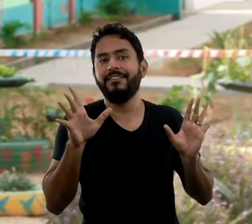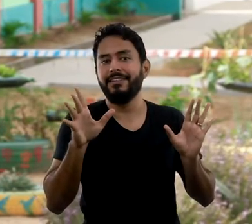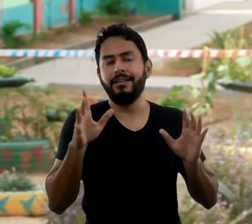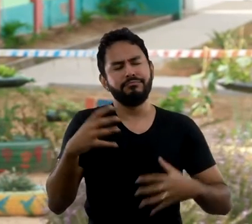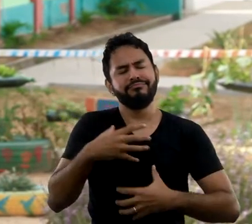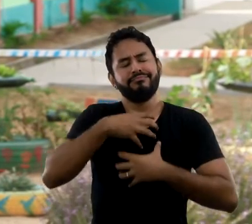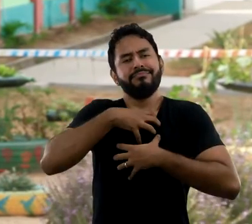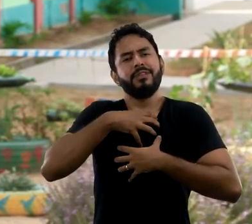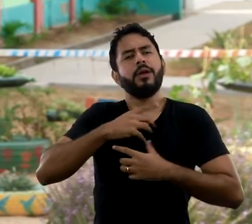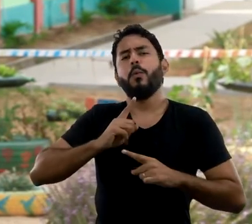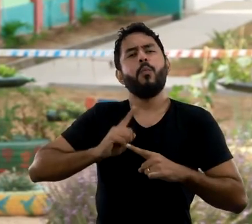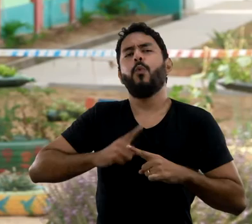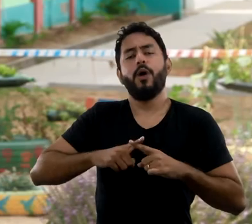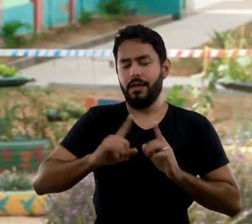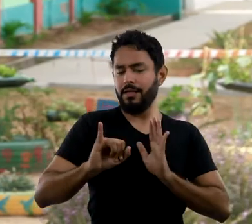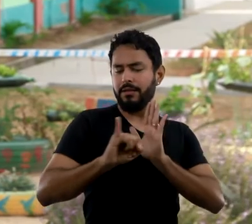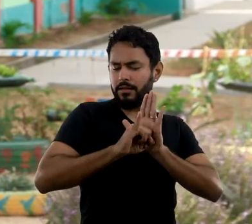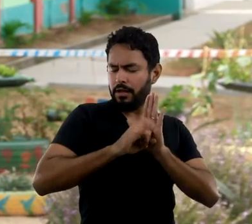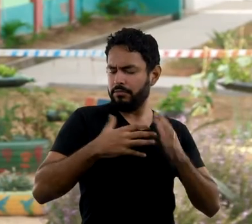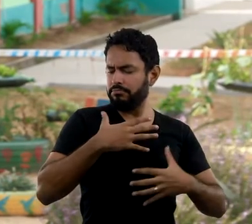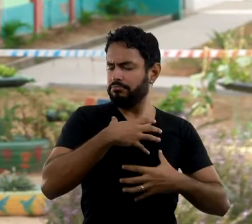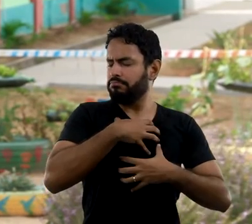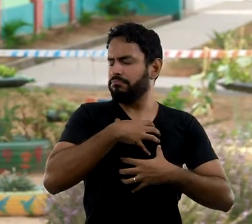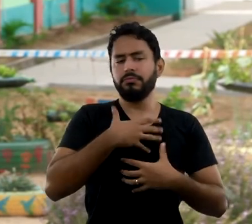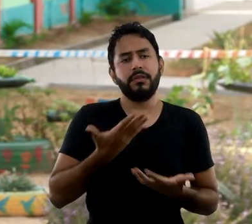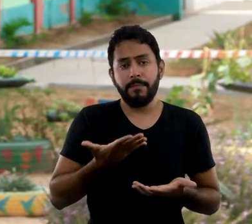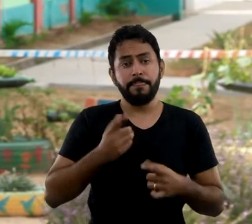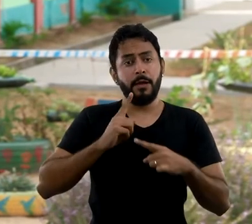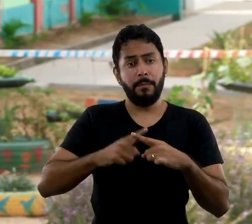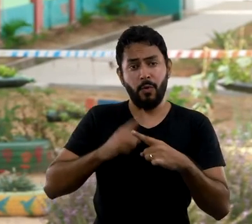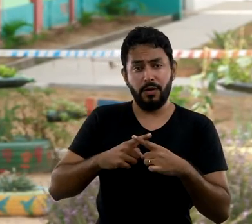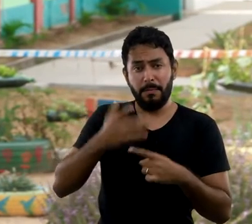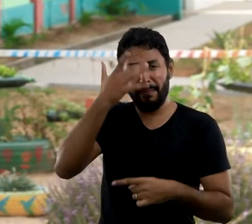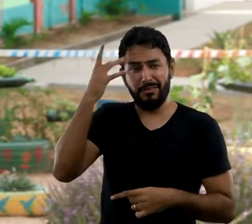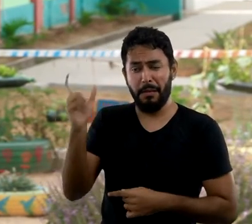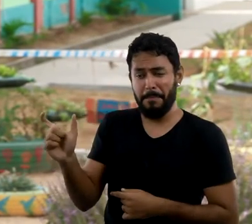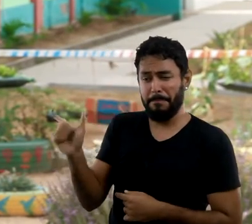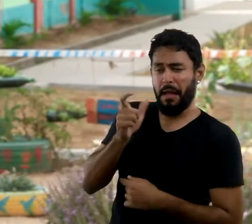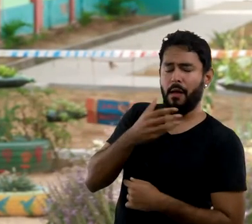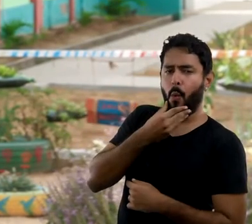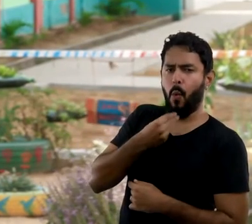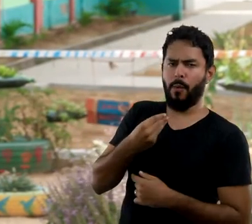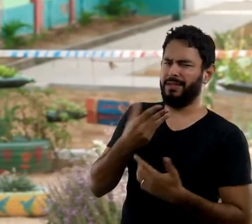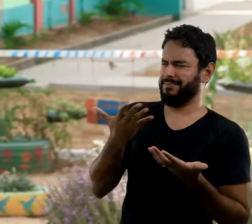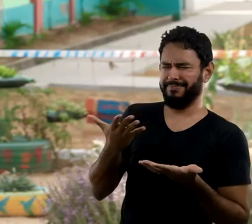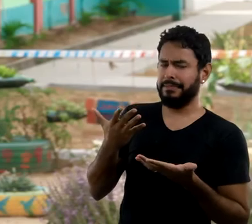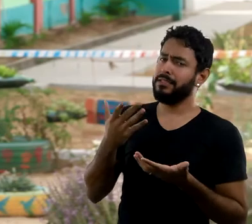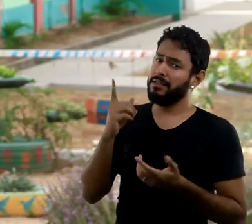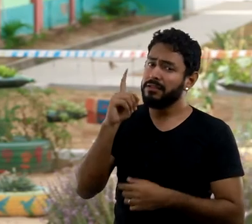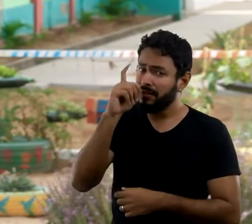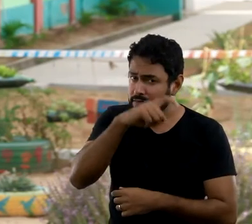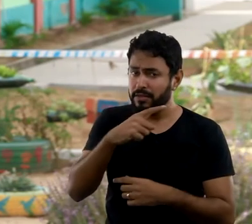até então a minha identidade mil pessoas entendeu porque pra mim é um transtorno muitas vezes as pessoas querem duvidado nome da